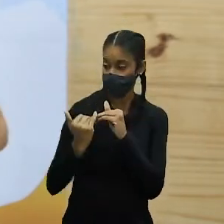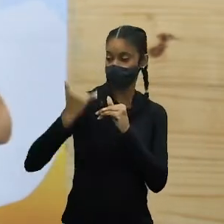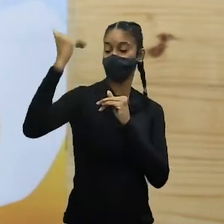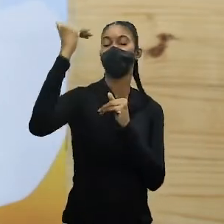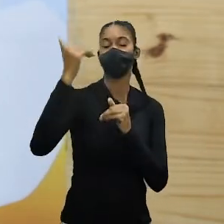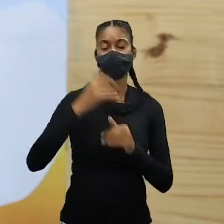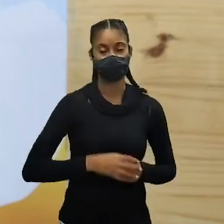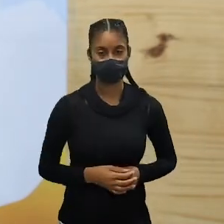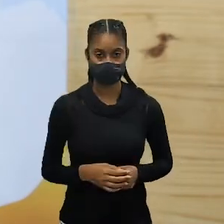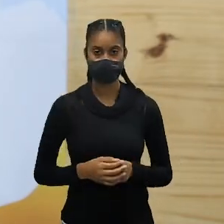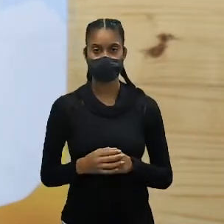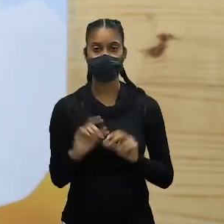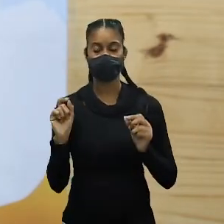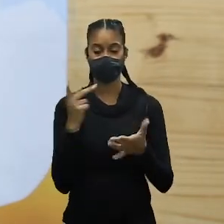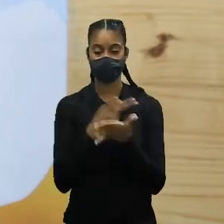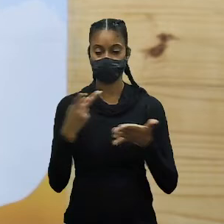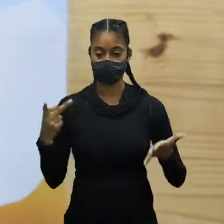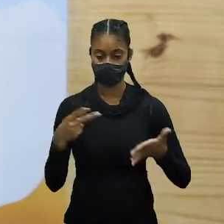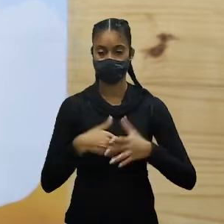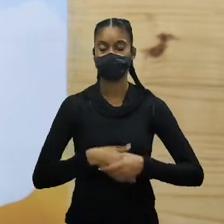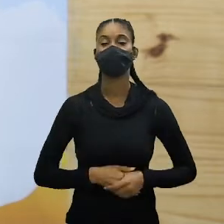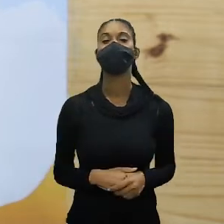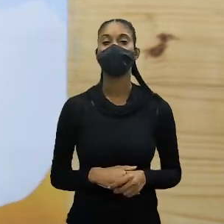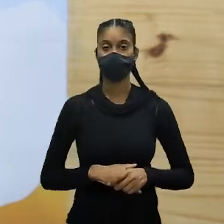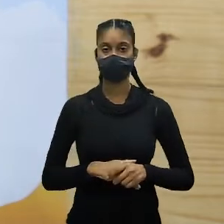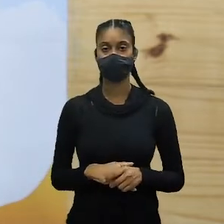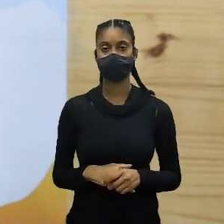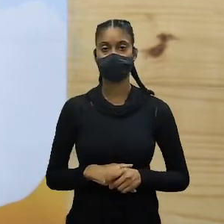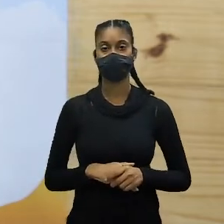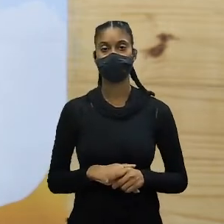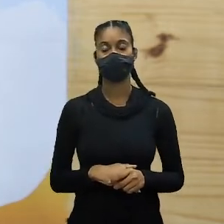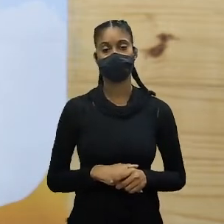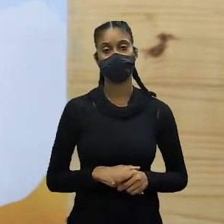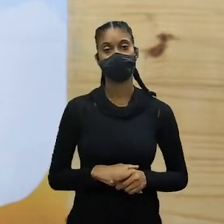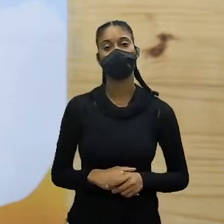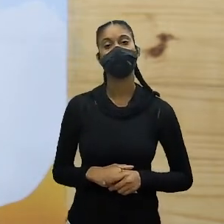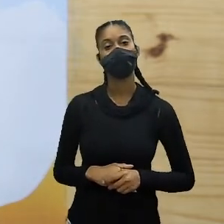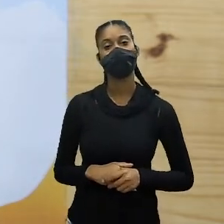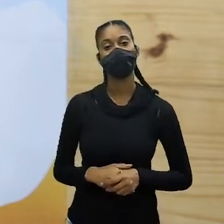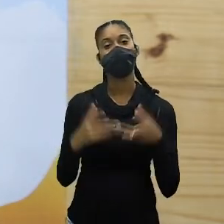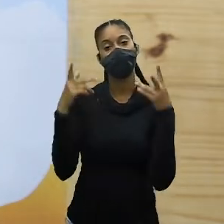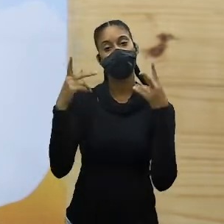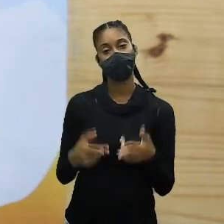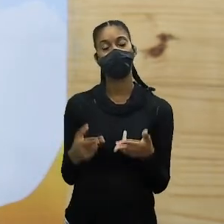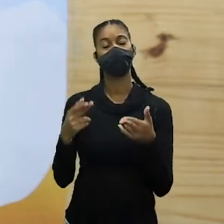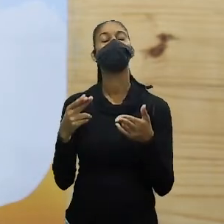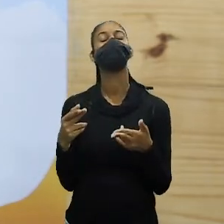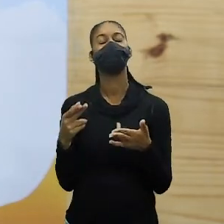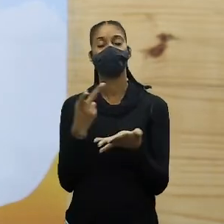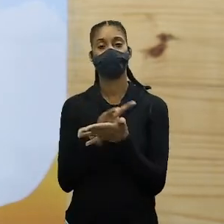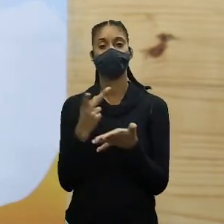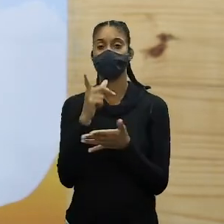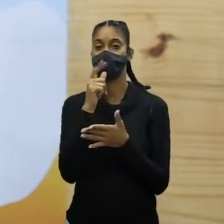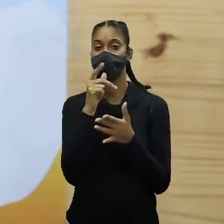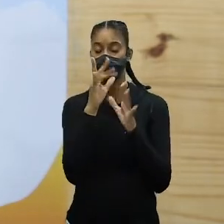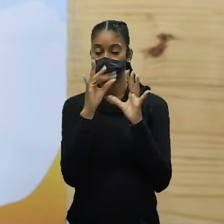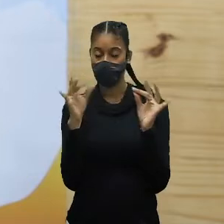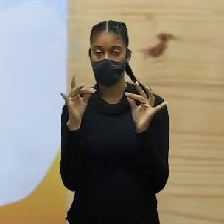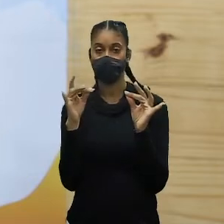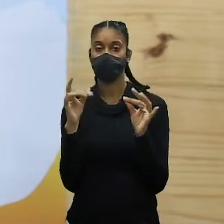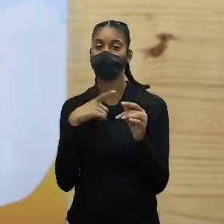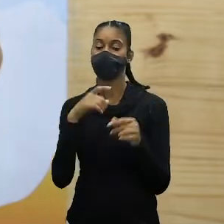elevadíssimo. Qual é a consequência disso? Da mesma forma que essas partículas de água, ou melhor,